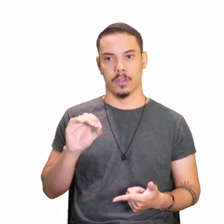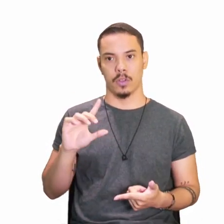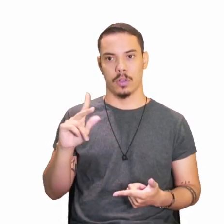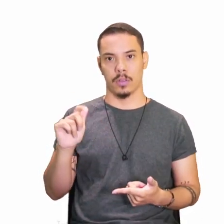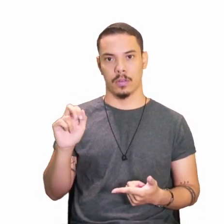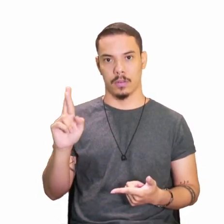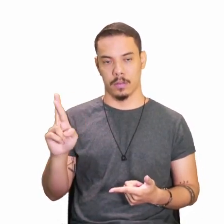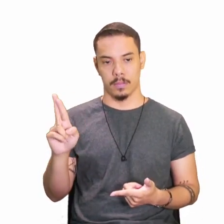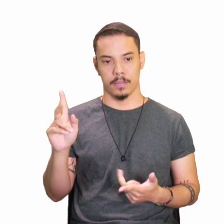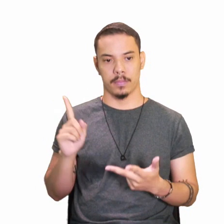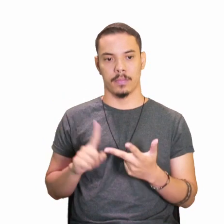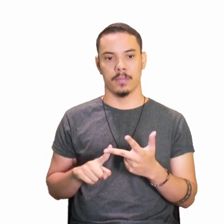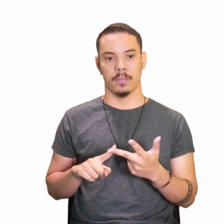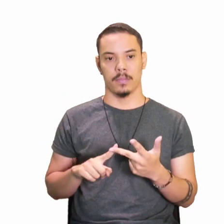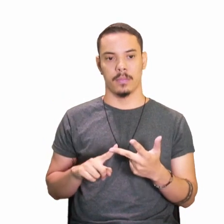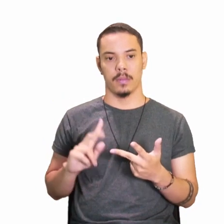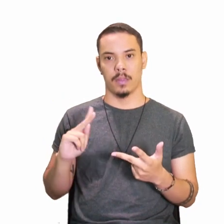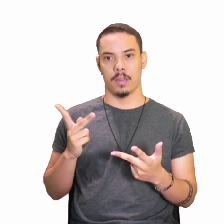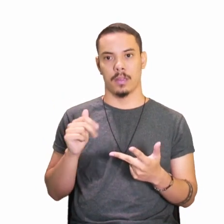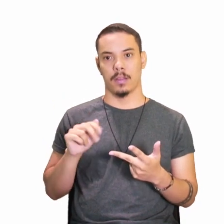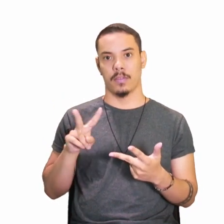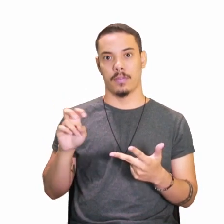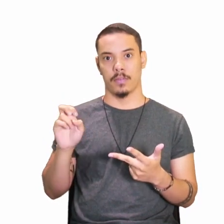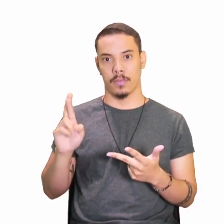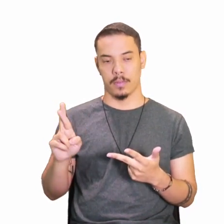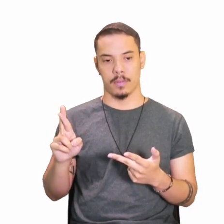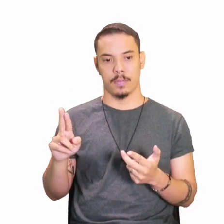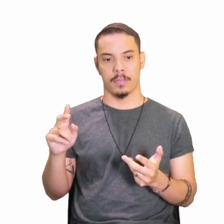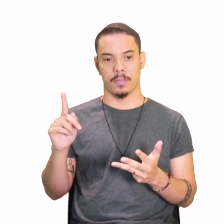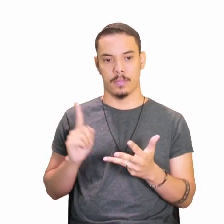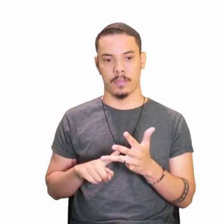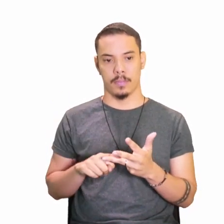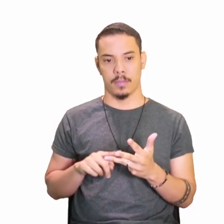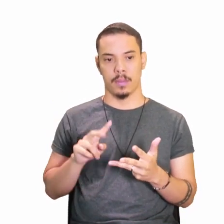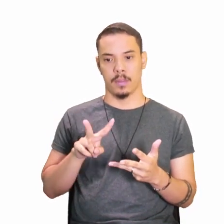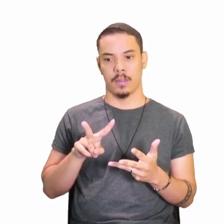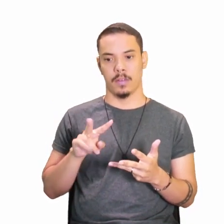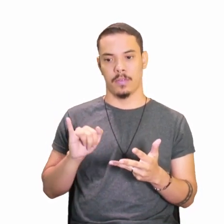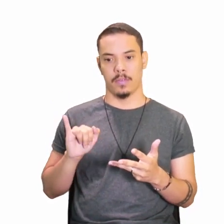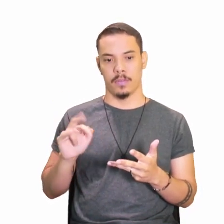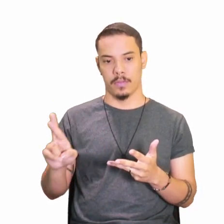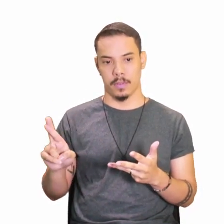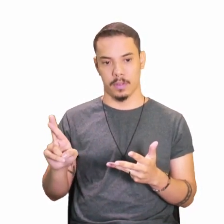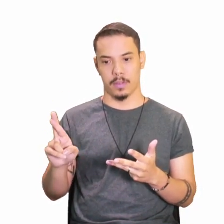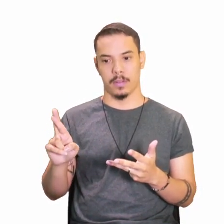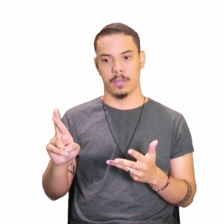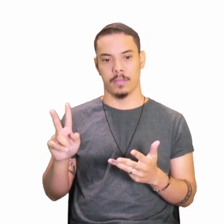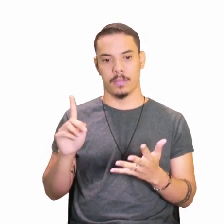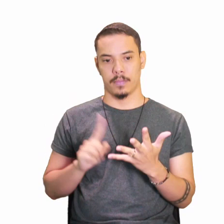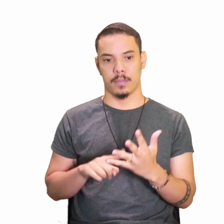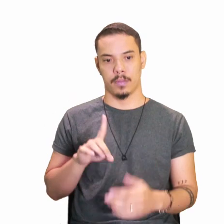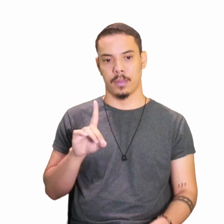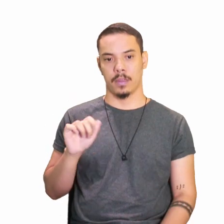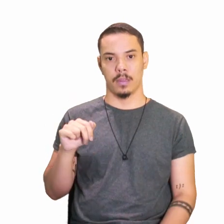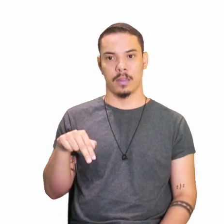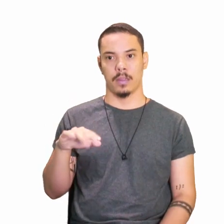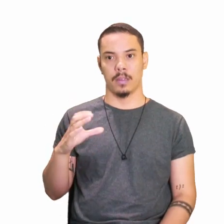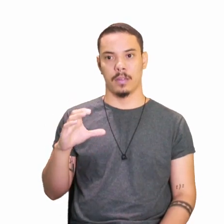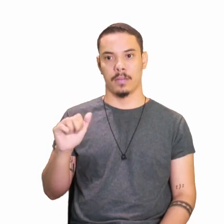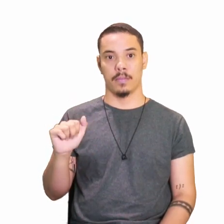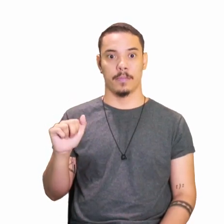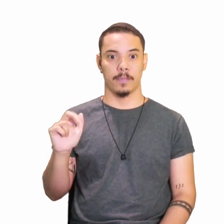olhar c a v e Devir e